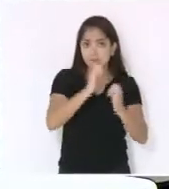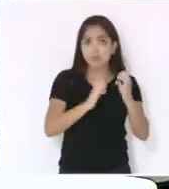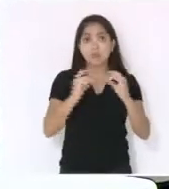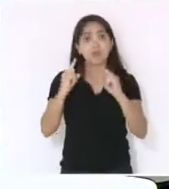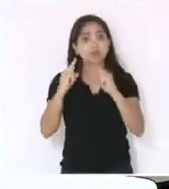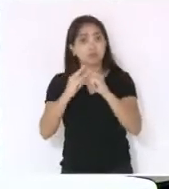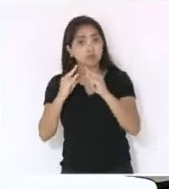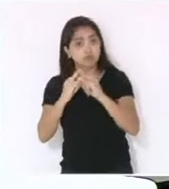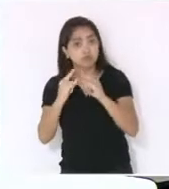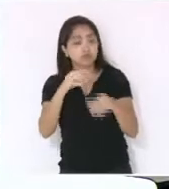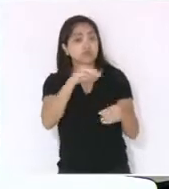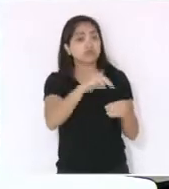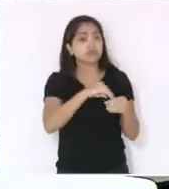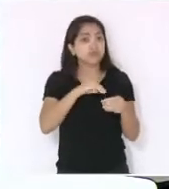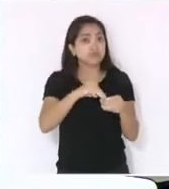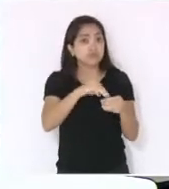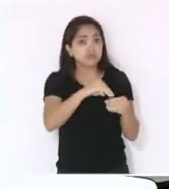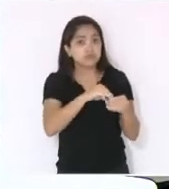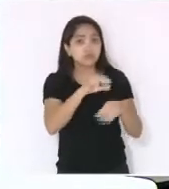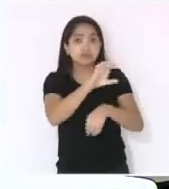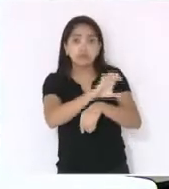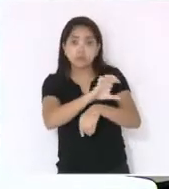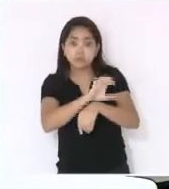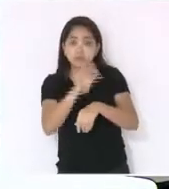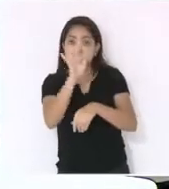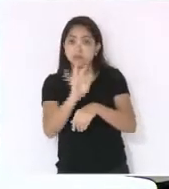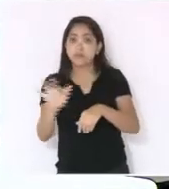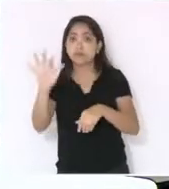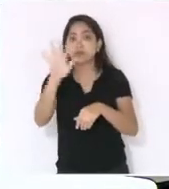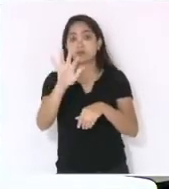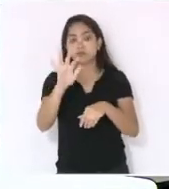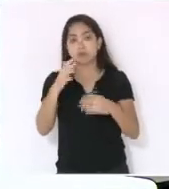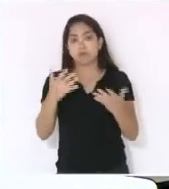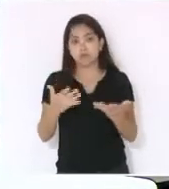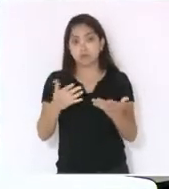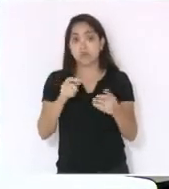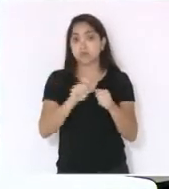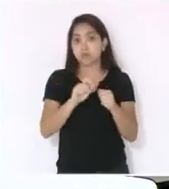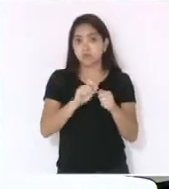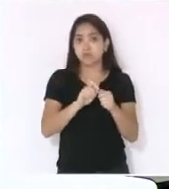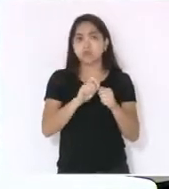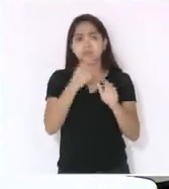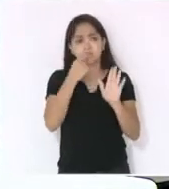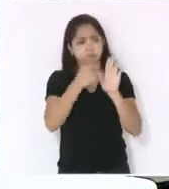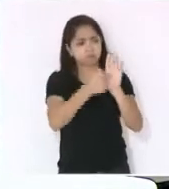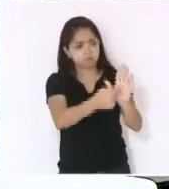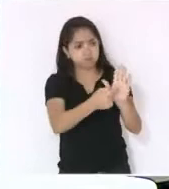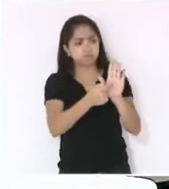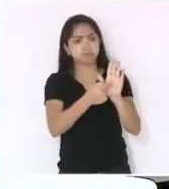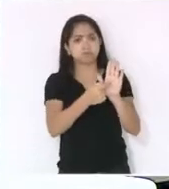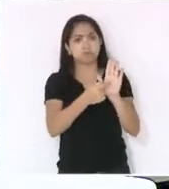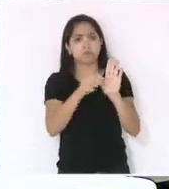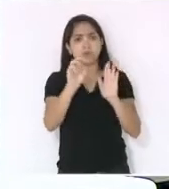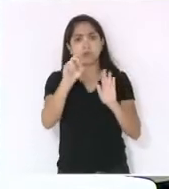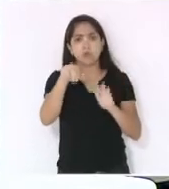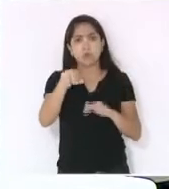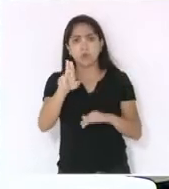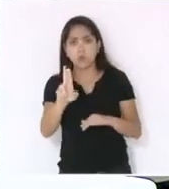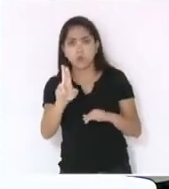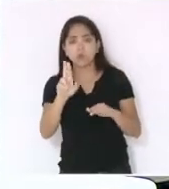instituições municipais, estaduais e federais. Fizemos denúncias à ONU e à OEA e